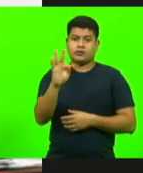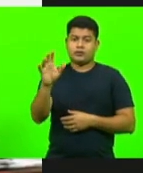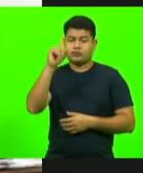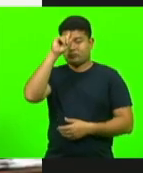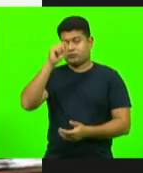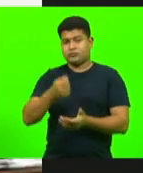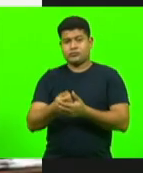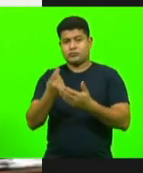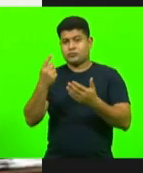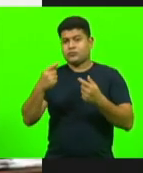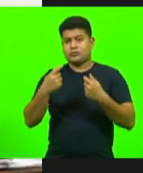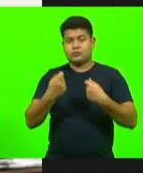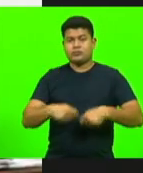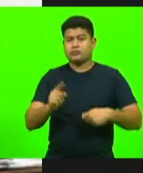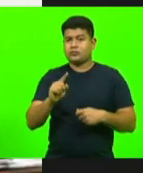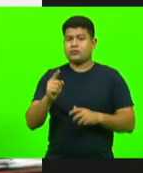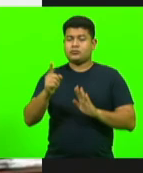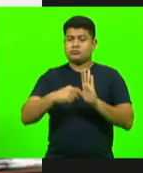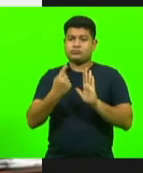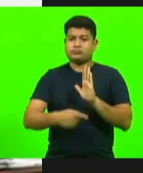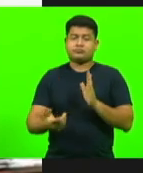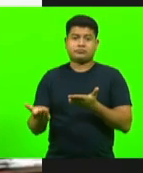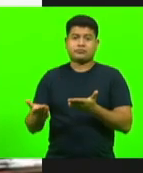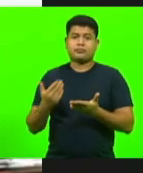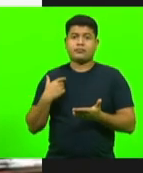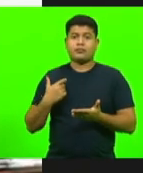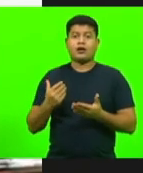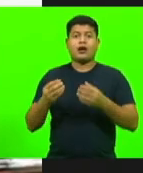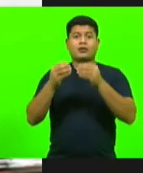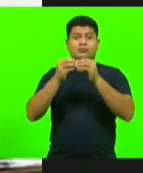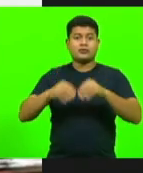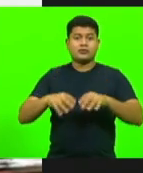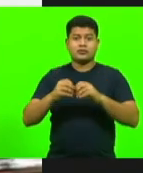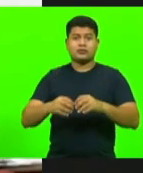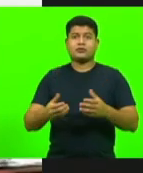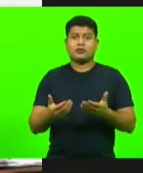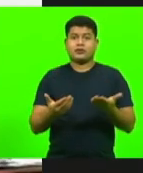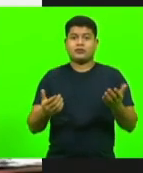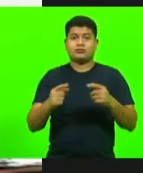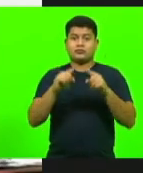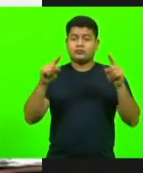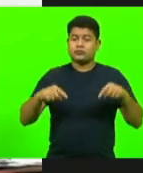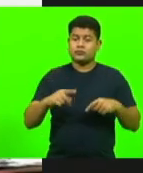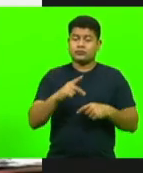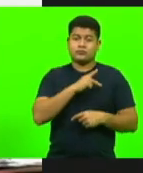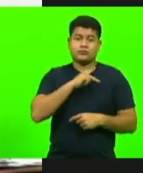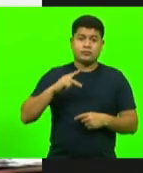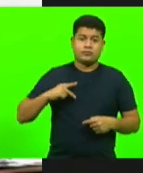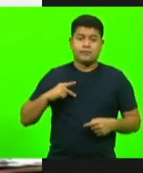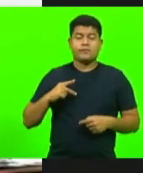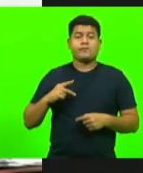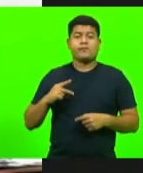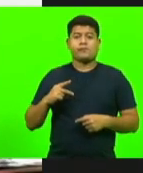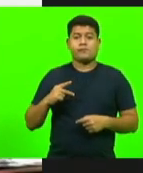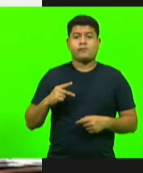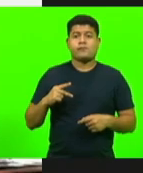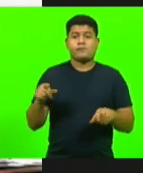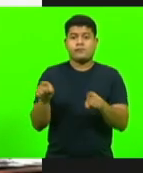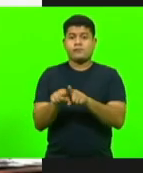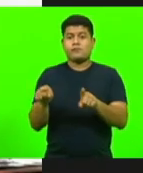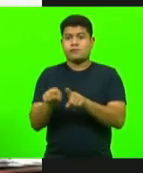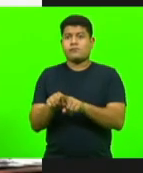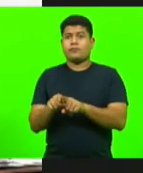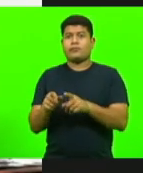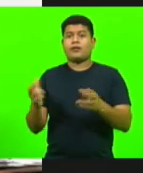precariza a relação de trabalho a prestação do serviço público realiza também a relação do trabalhador com seu empregador